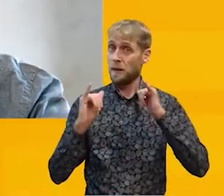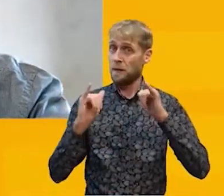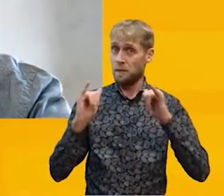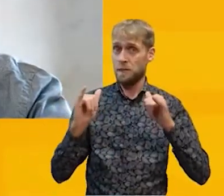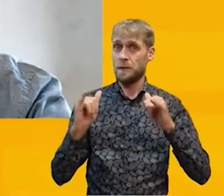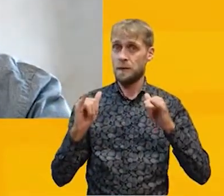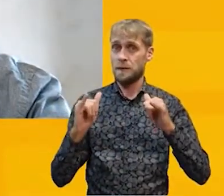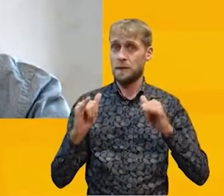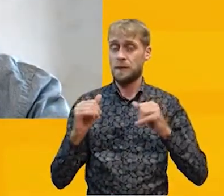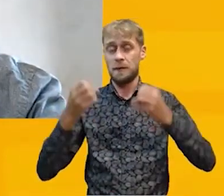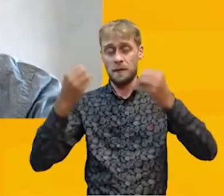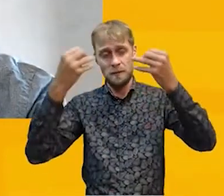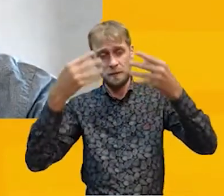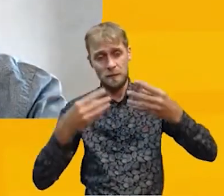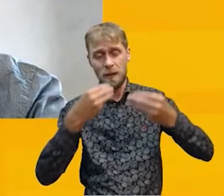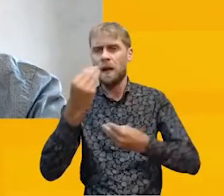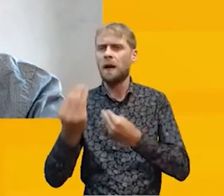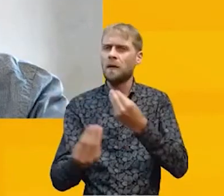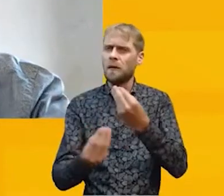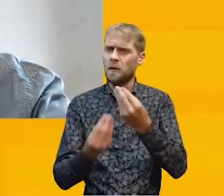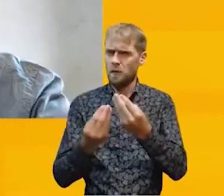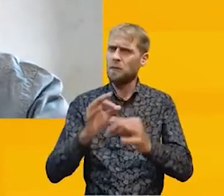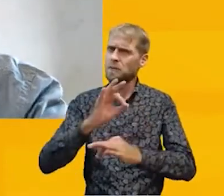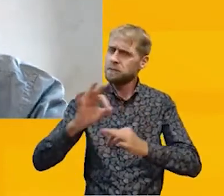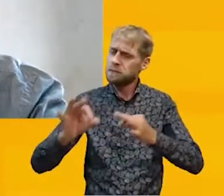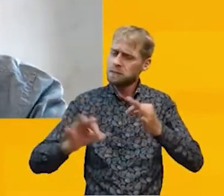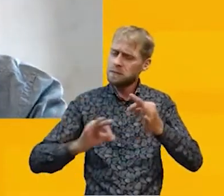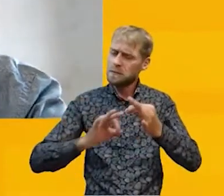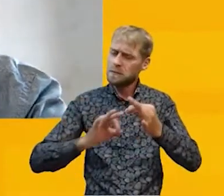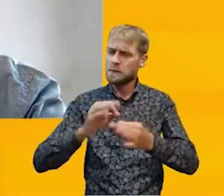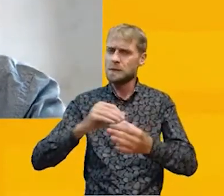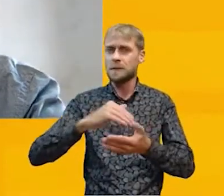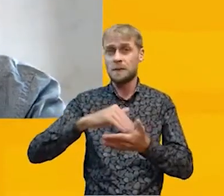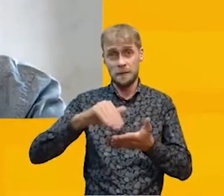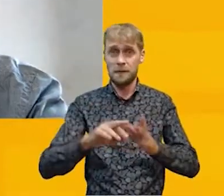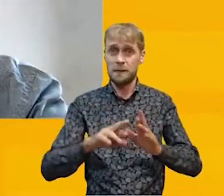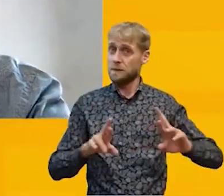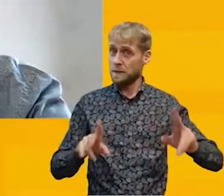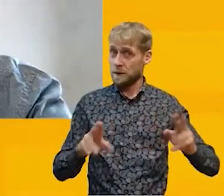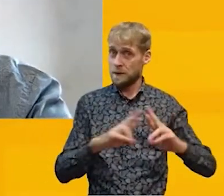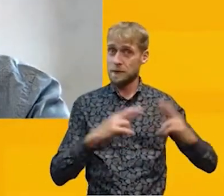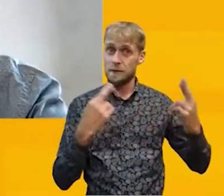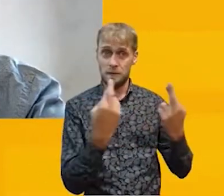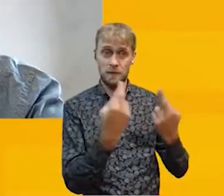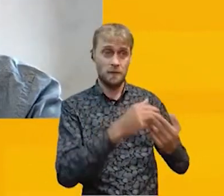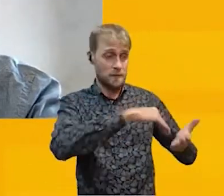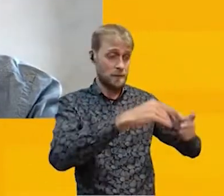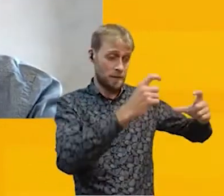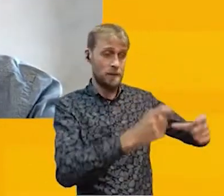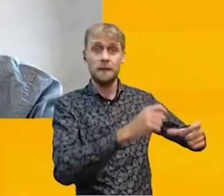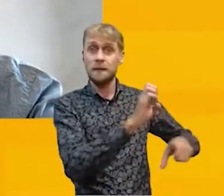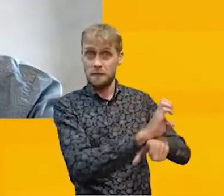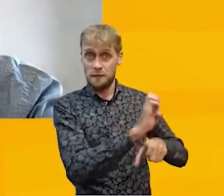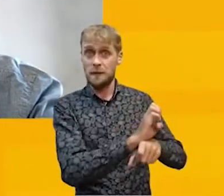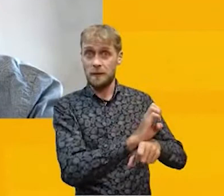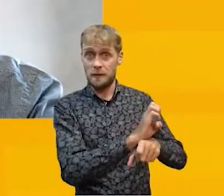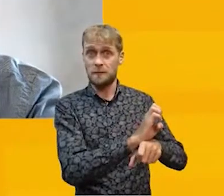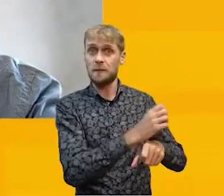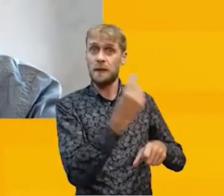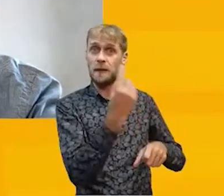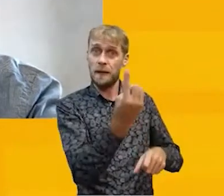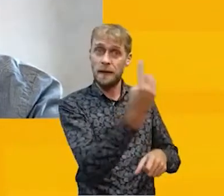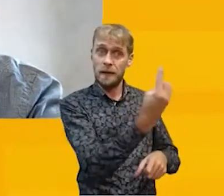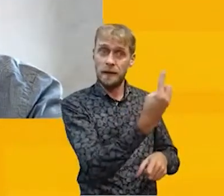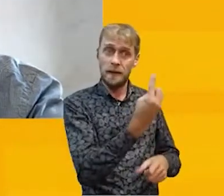também toda essa organização entre as secretarias, né? As nossas reuniões dentro dos estados, né, onde